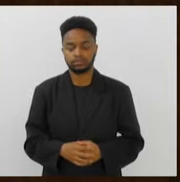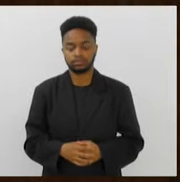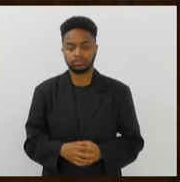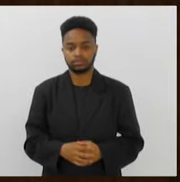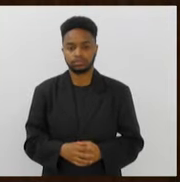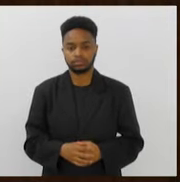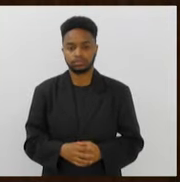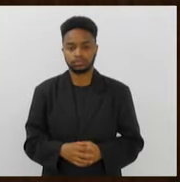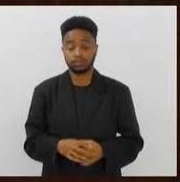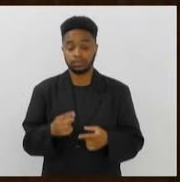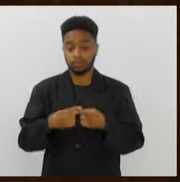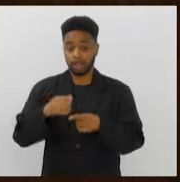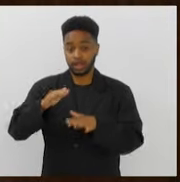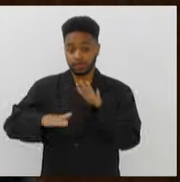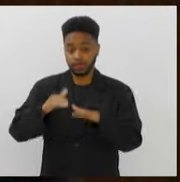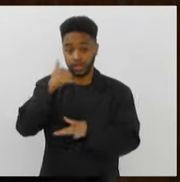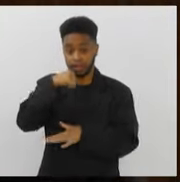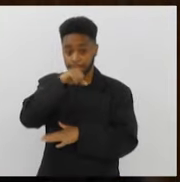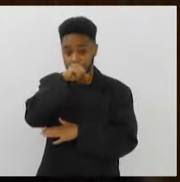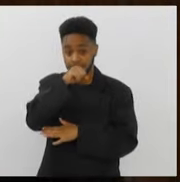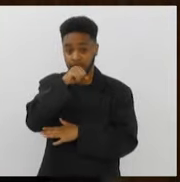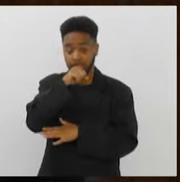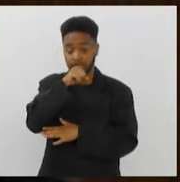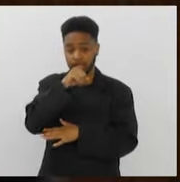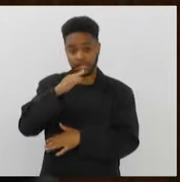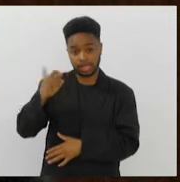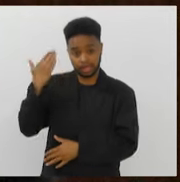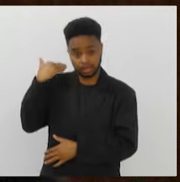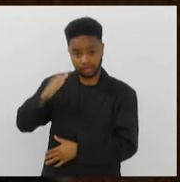A mãe, muitas vezes, que foi sexualizada